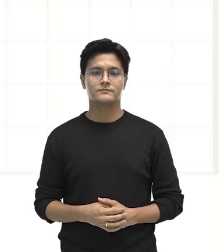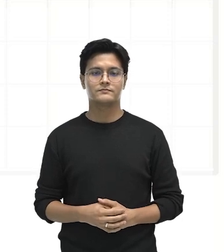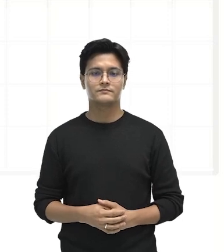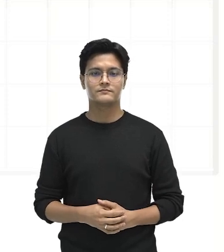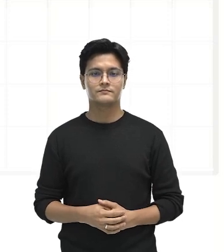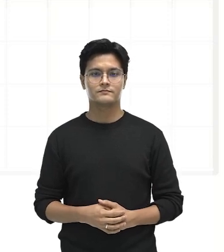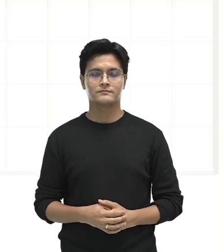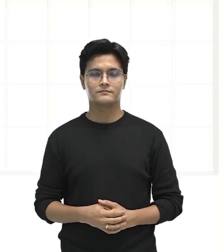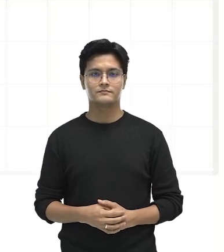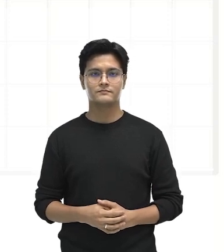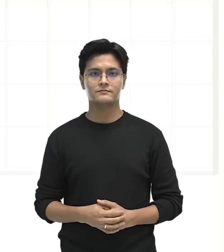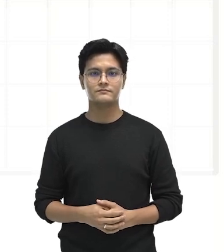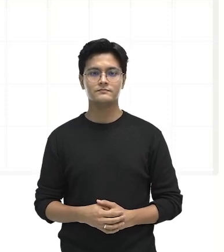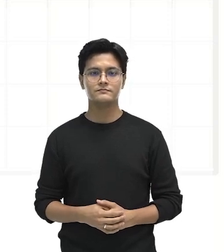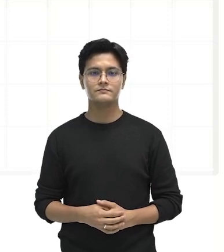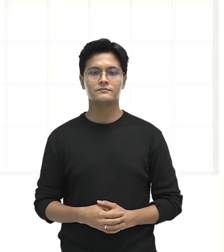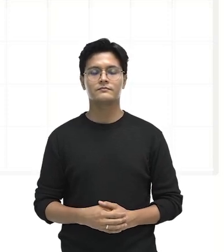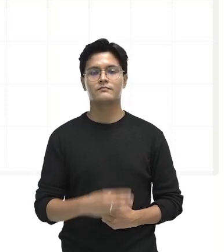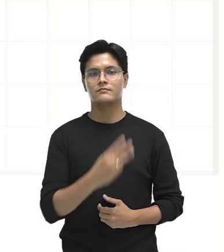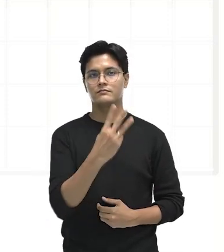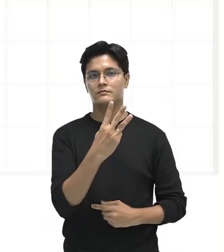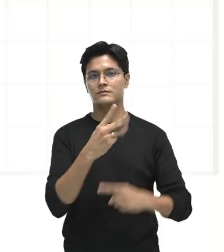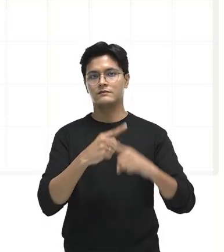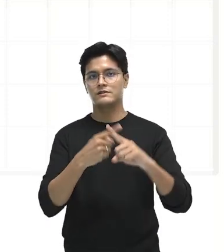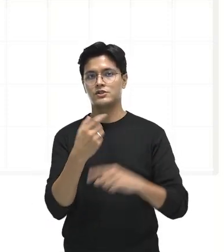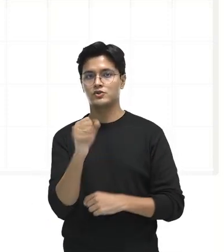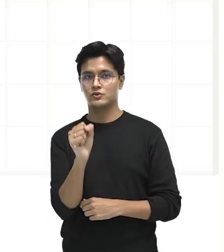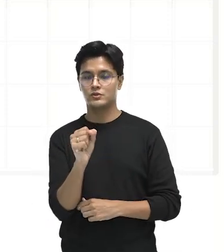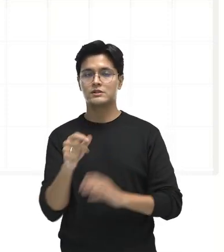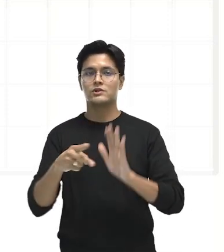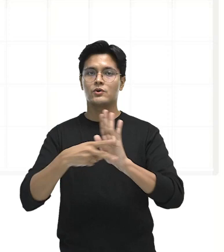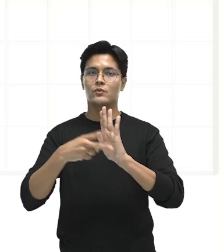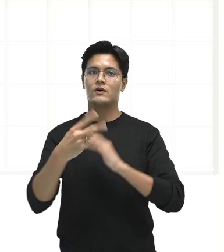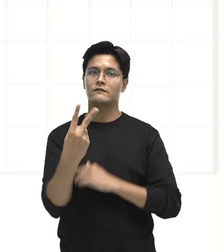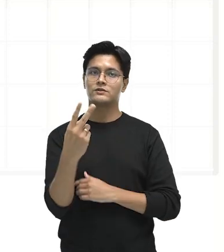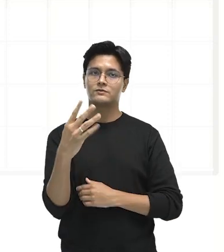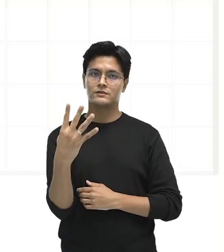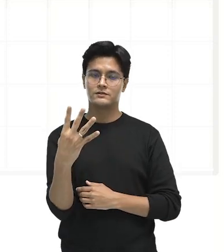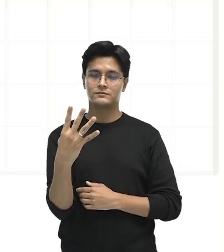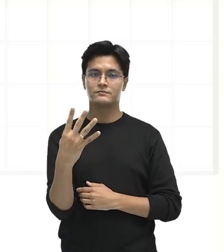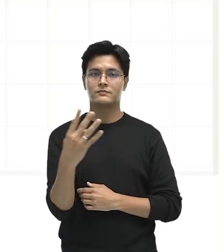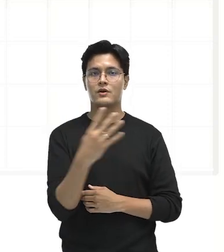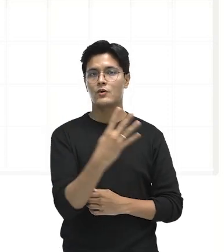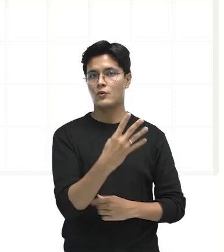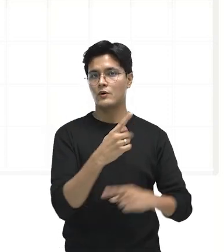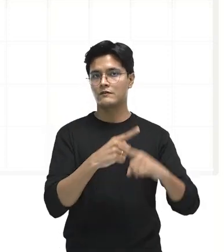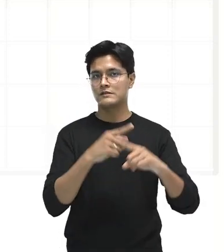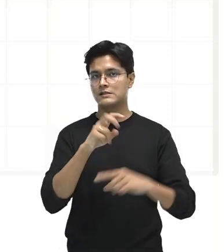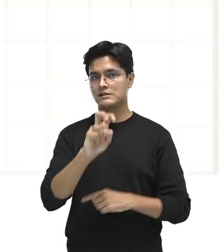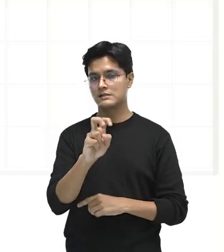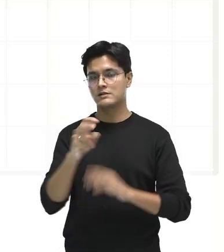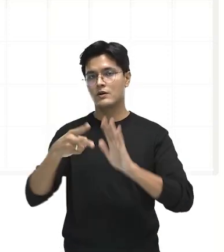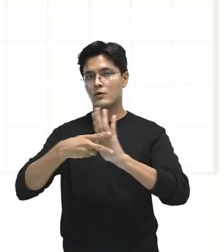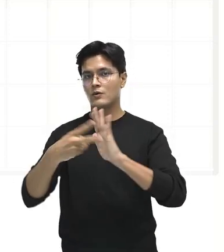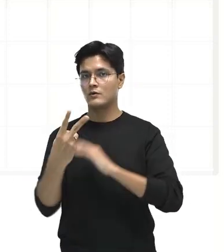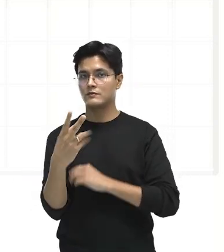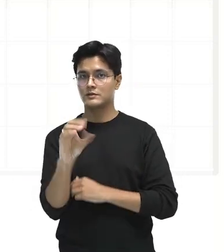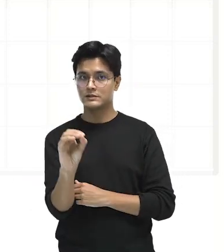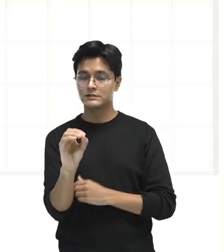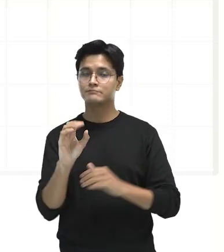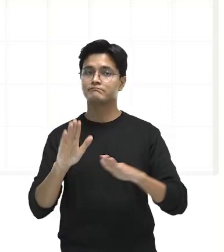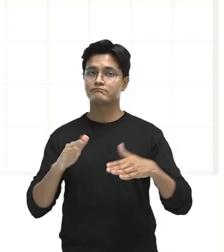3/4 com 5/8. Beleza, então 3 vezes 8, 24. E 4 vezes 5, 20. Opa,